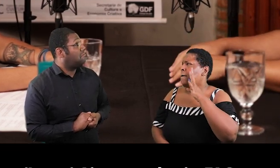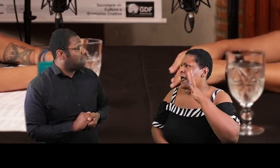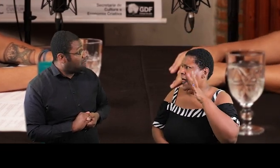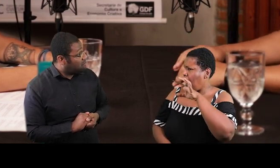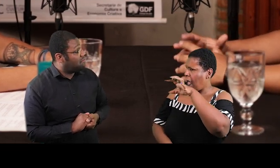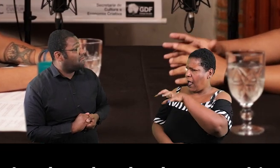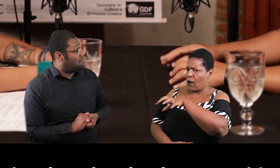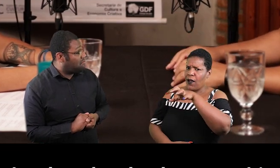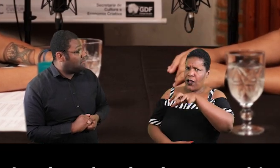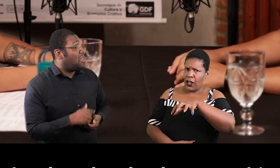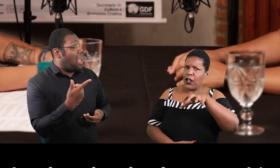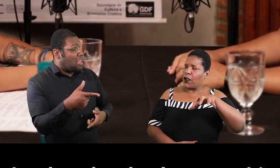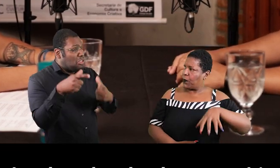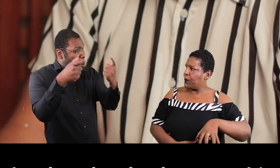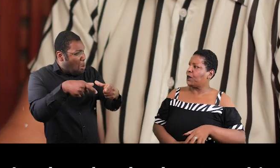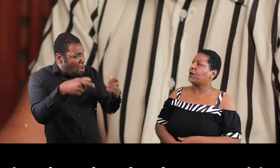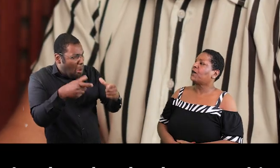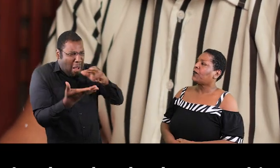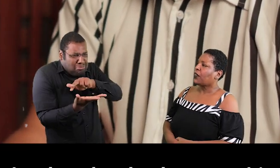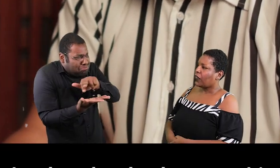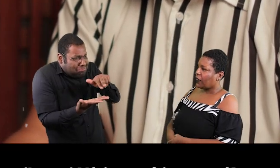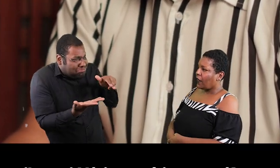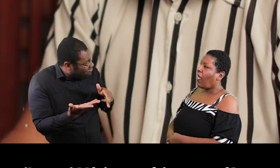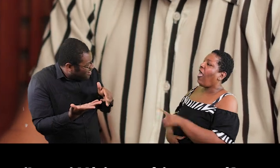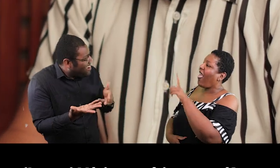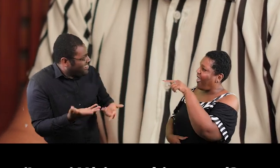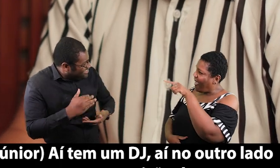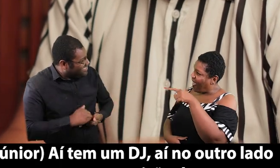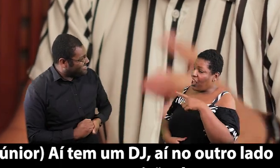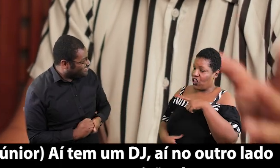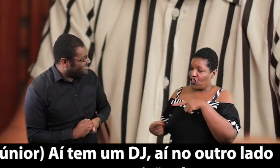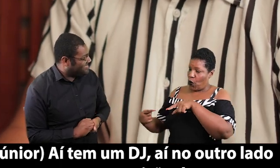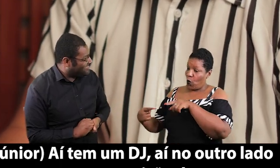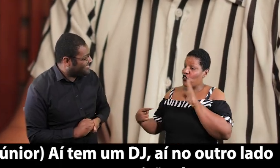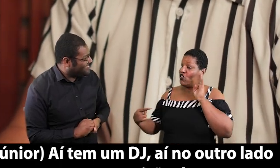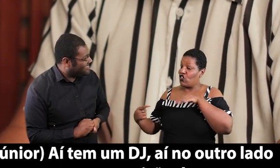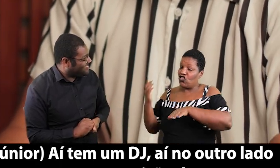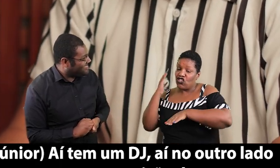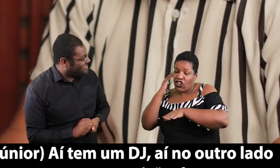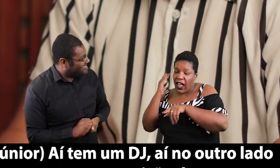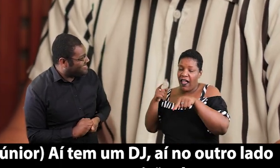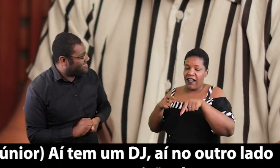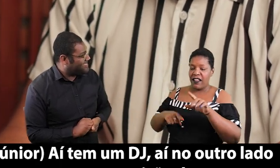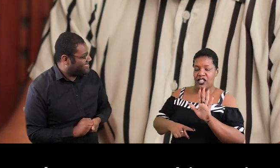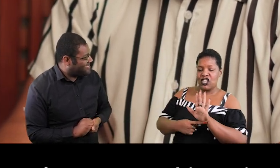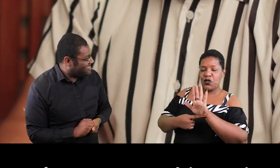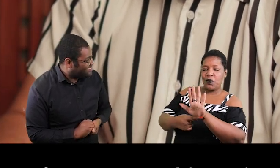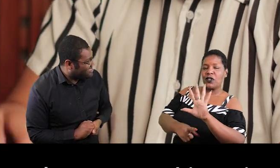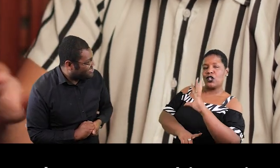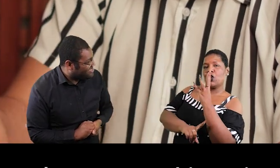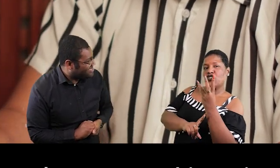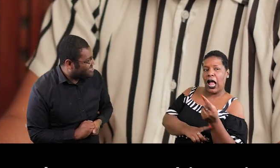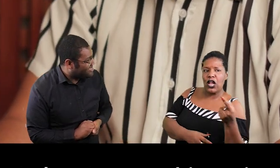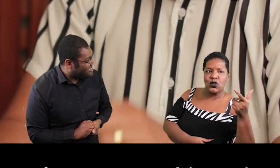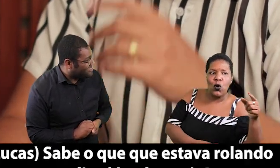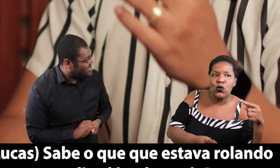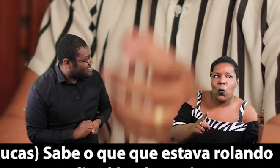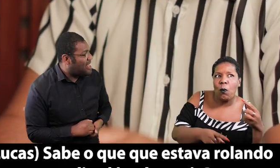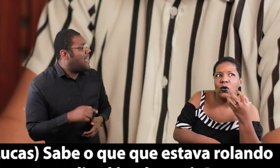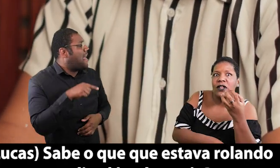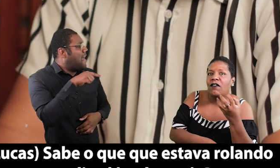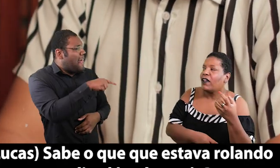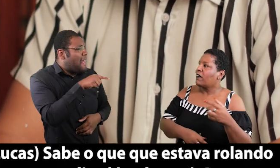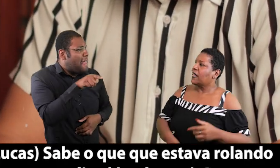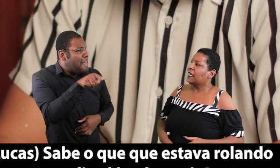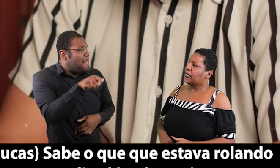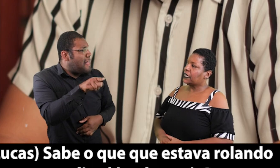espaços simultâneos. Vários ambientes, né? Tem um DJ, aí no outro lado tem uma exposição de arte, no outro lugar tem uma música ao vivo. Você aí sabe o tem que um tava